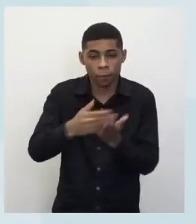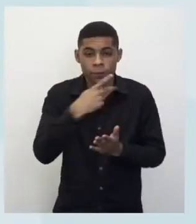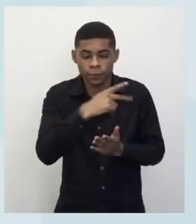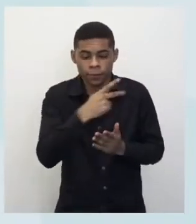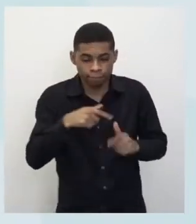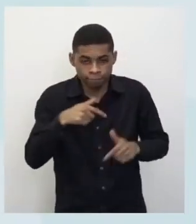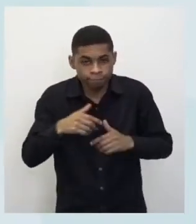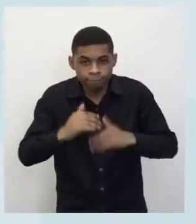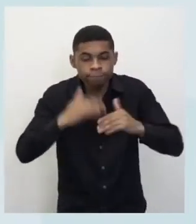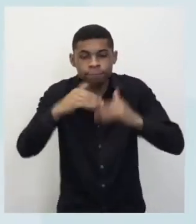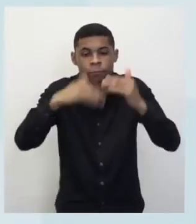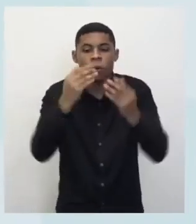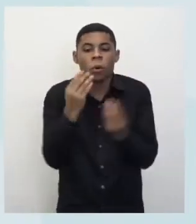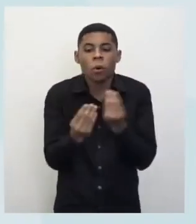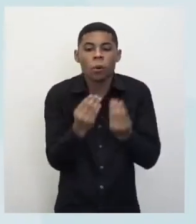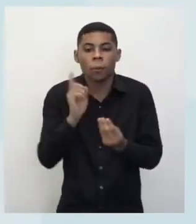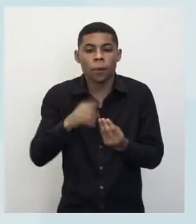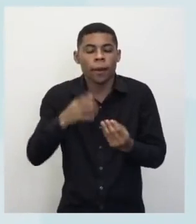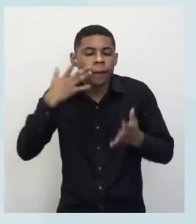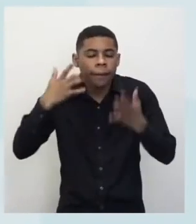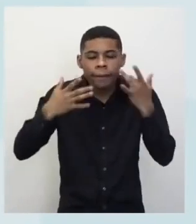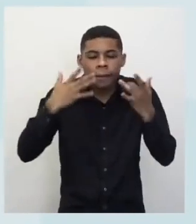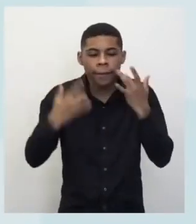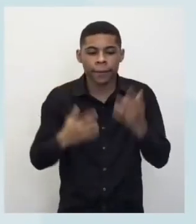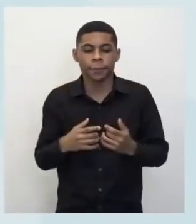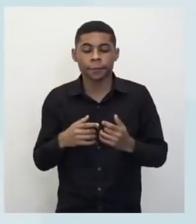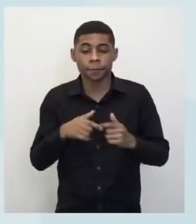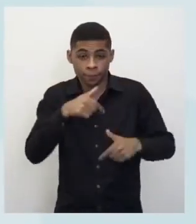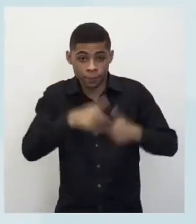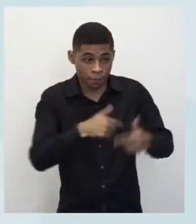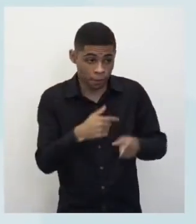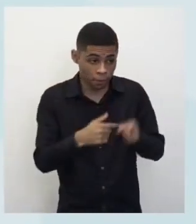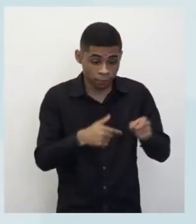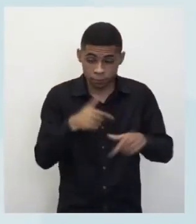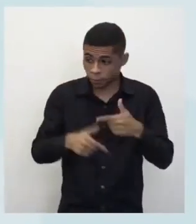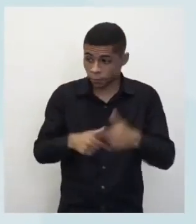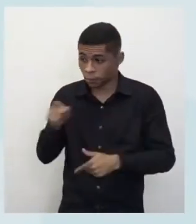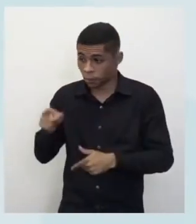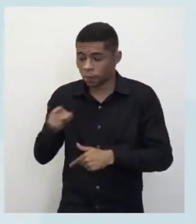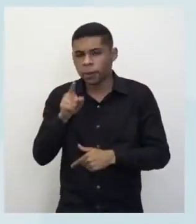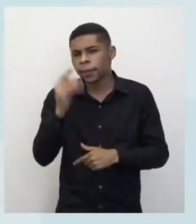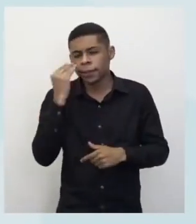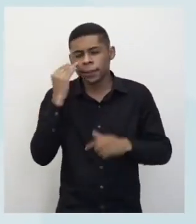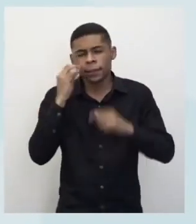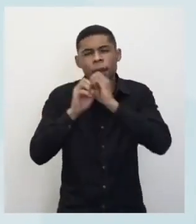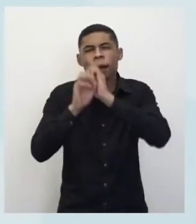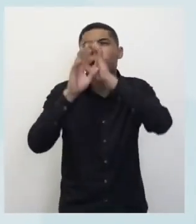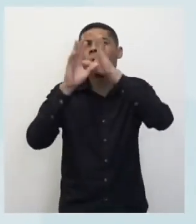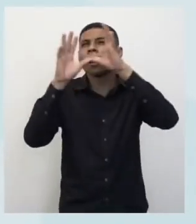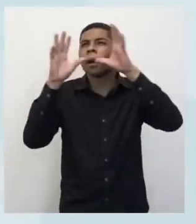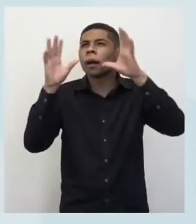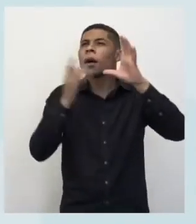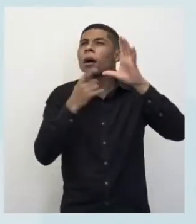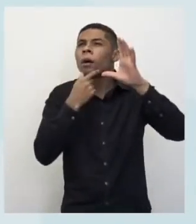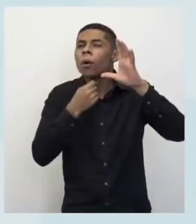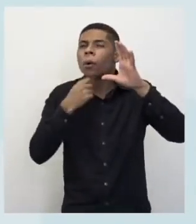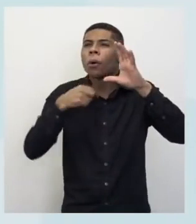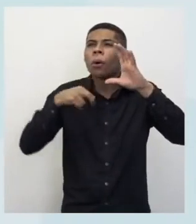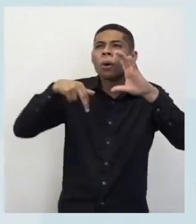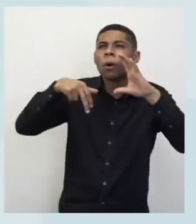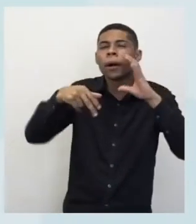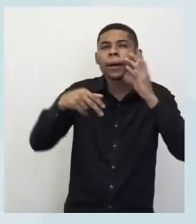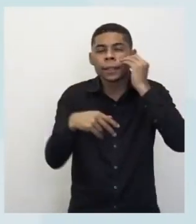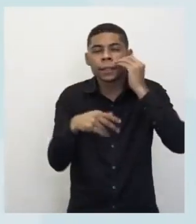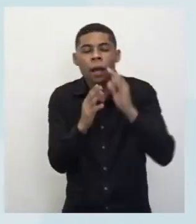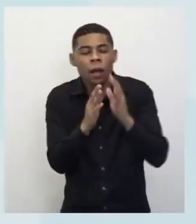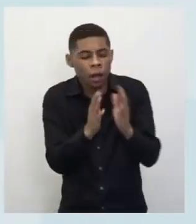a carreira como ilustrador. Entre um trabalho e outro, ele imaginou a história de um garoto capaz de entrar nos livros